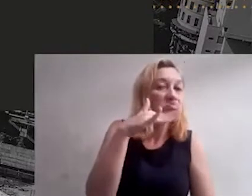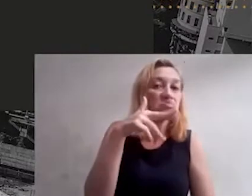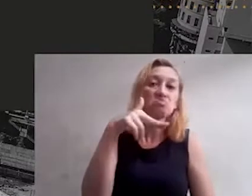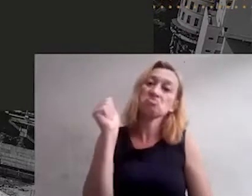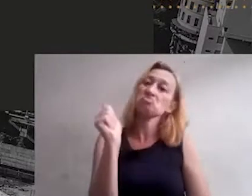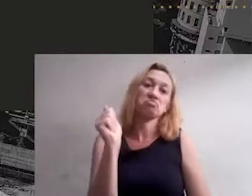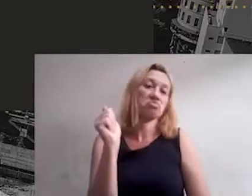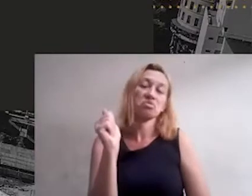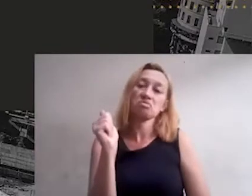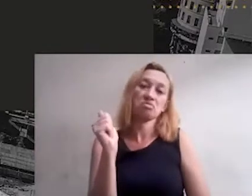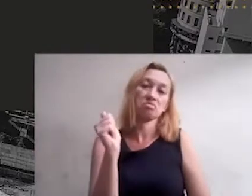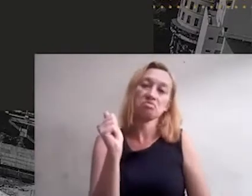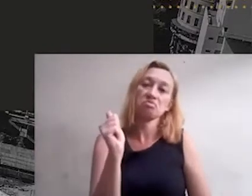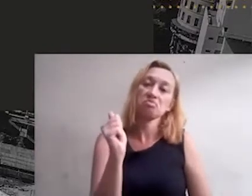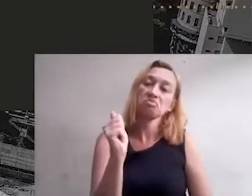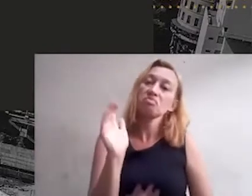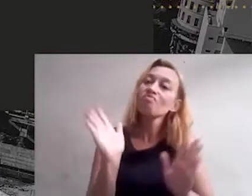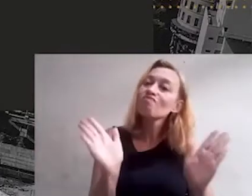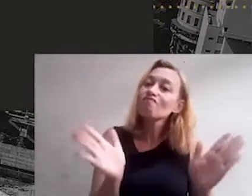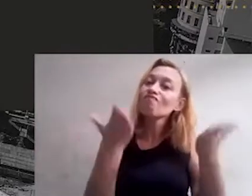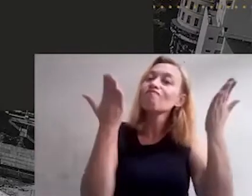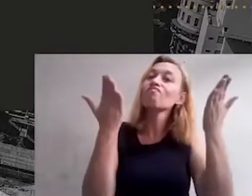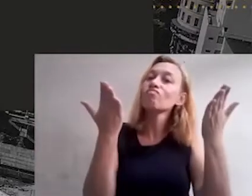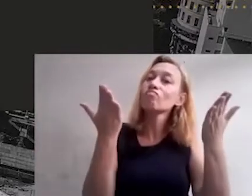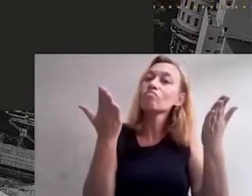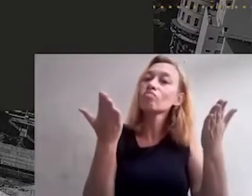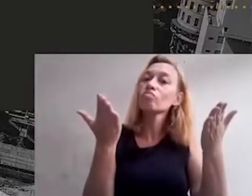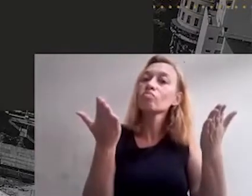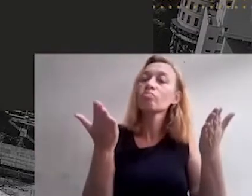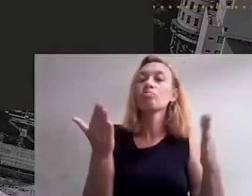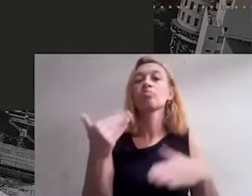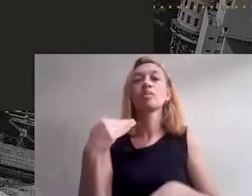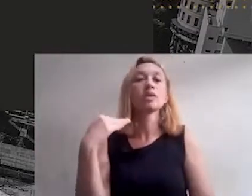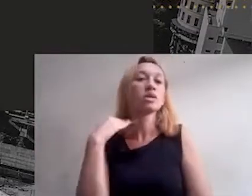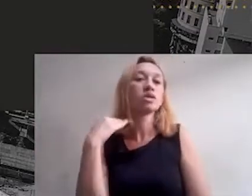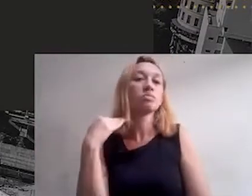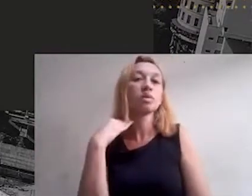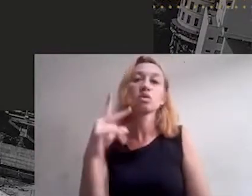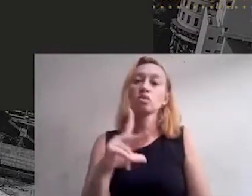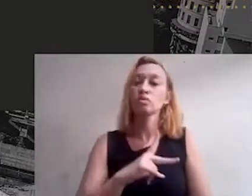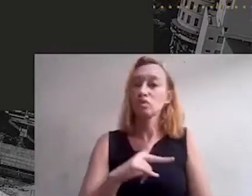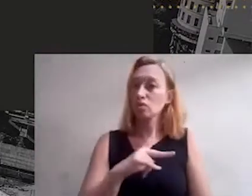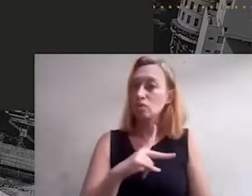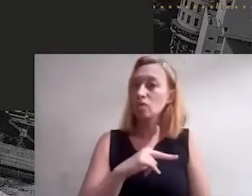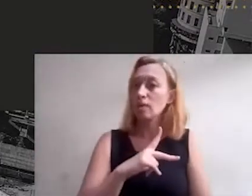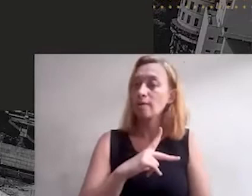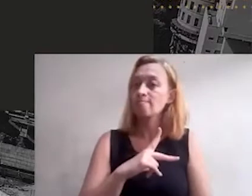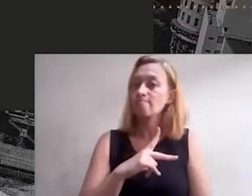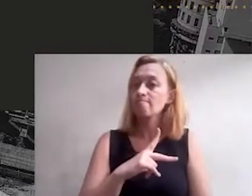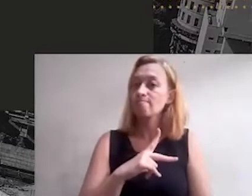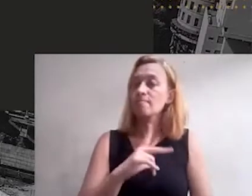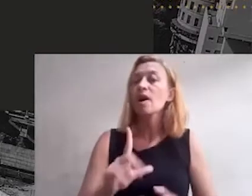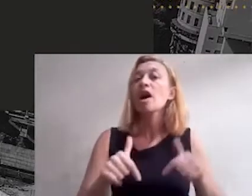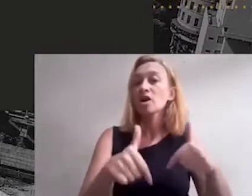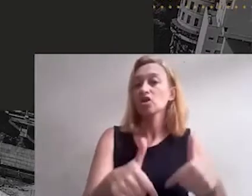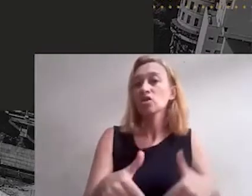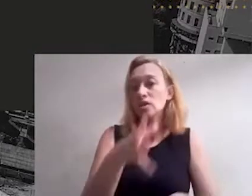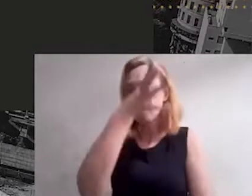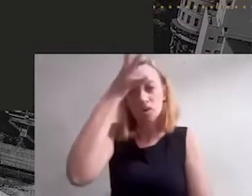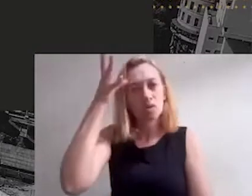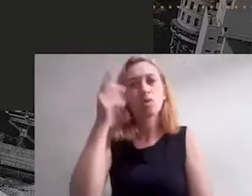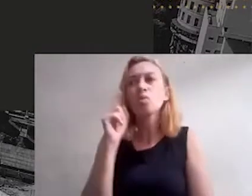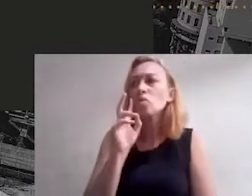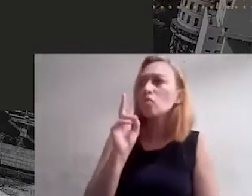o engajamento de bancos privados na agenda da Amazônia, como nós assistimos há poucos meses atrás,